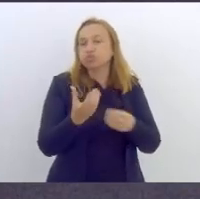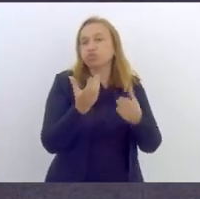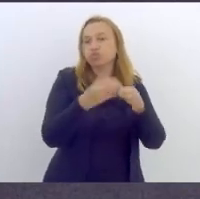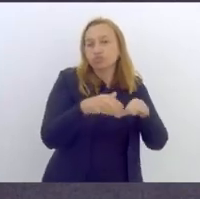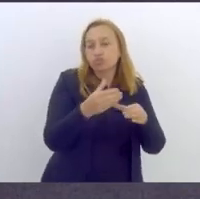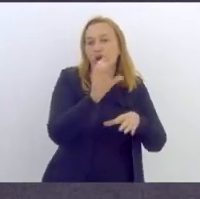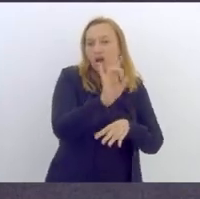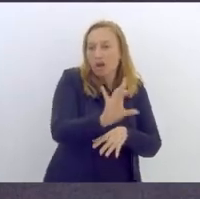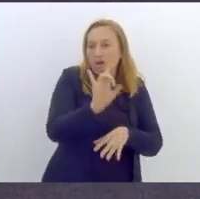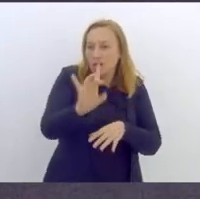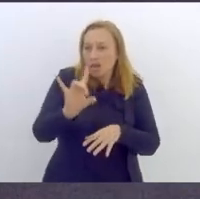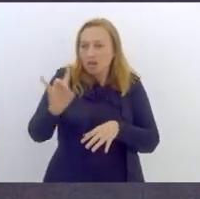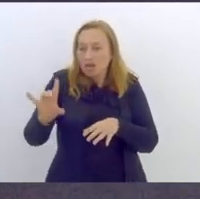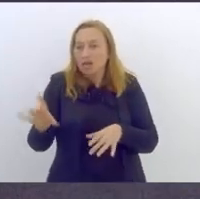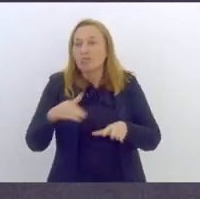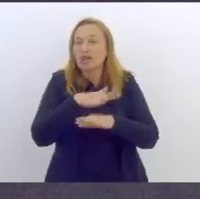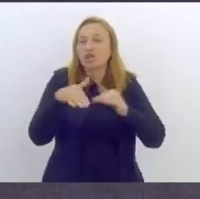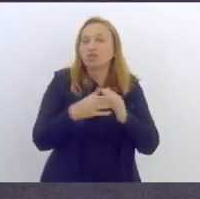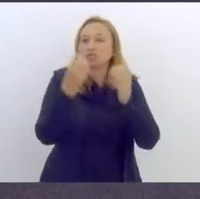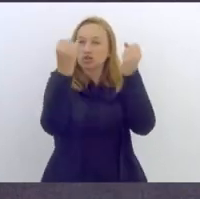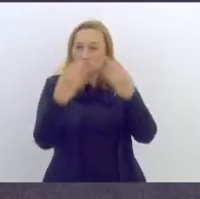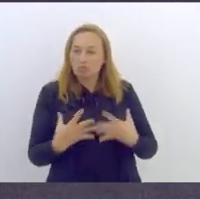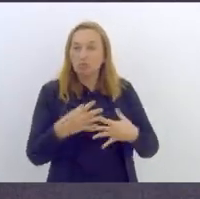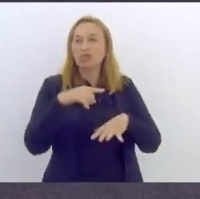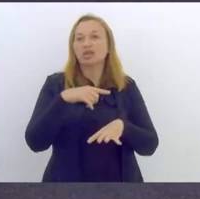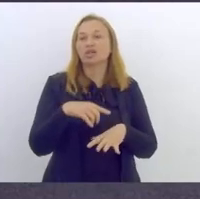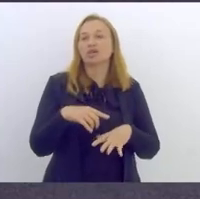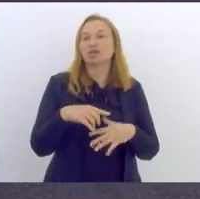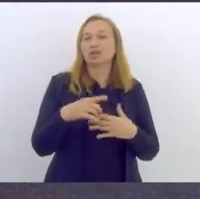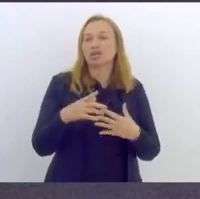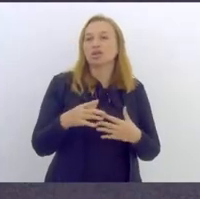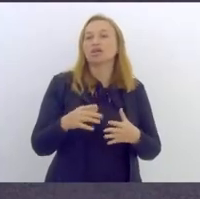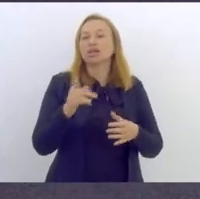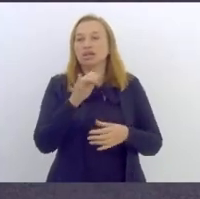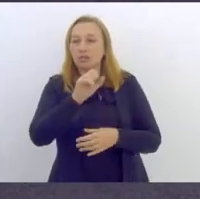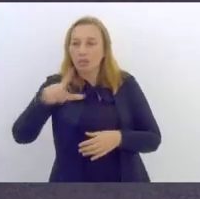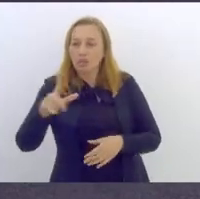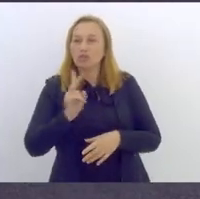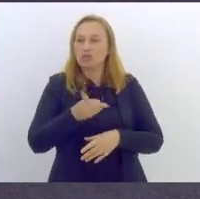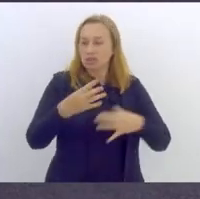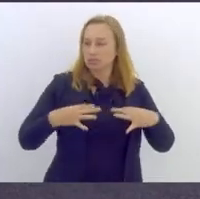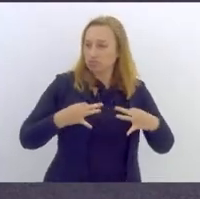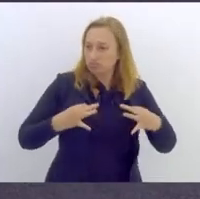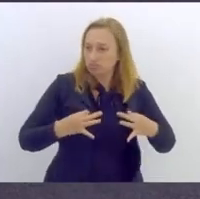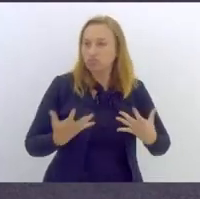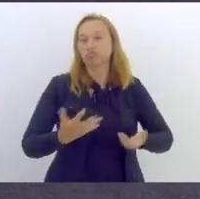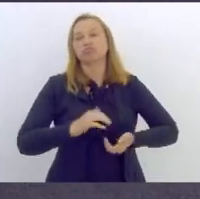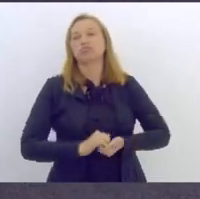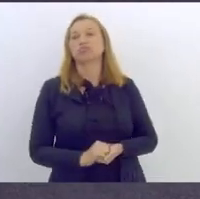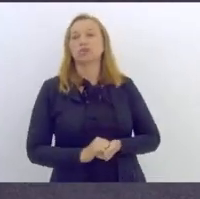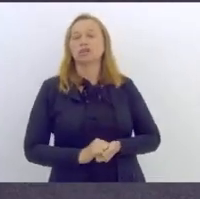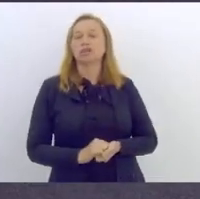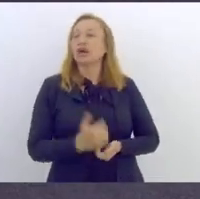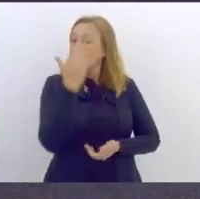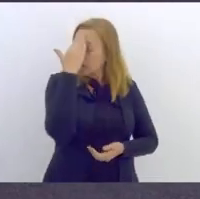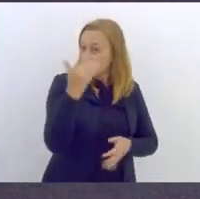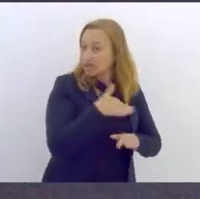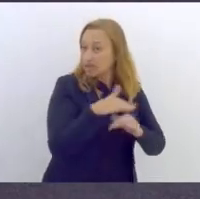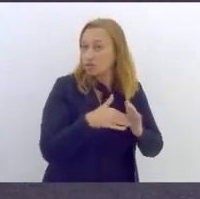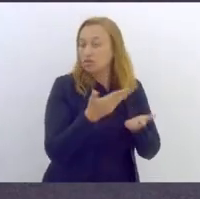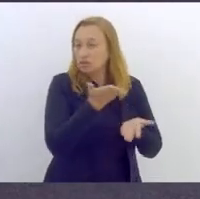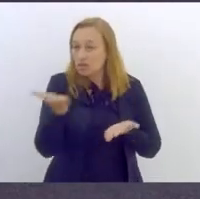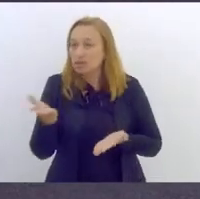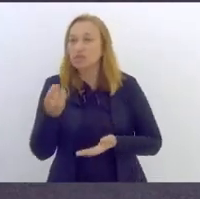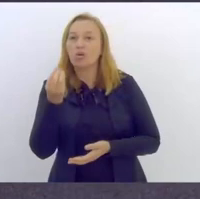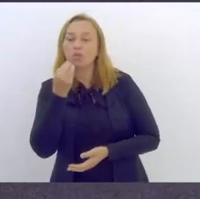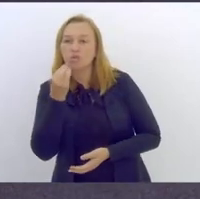por concurso para que todos esclareçam suas dúvidas e a cadeia Paulo também vai estar sempre à disposição é Agradeço a todos a